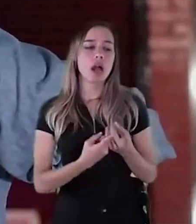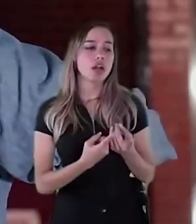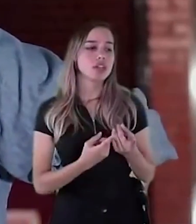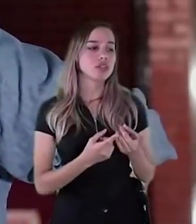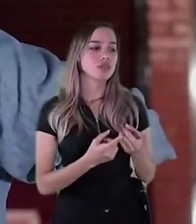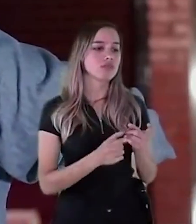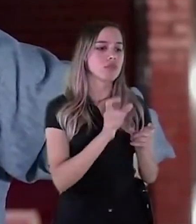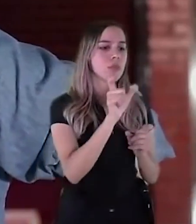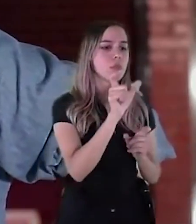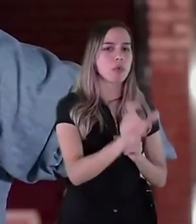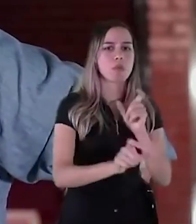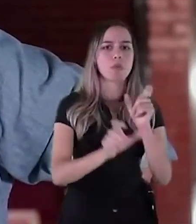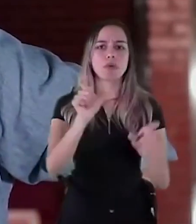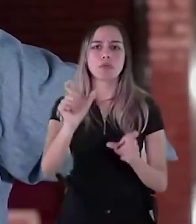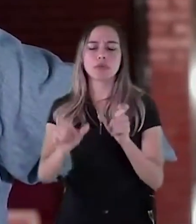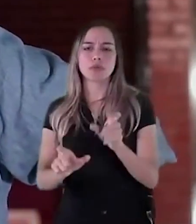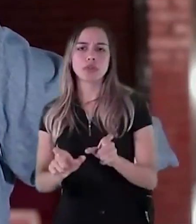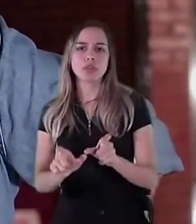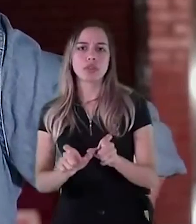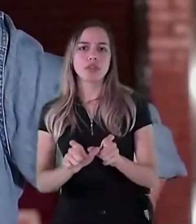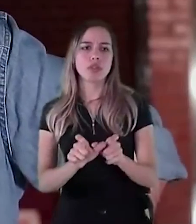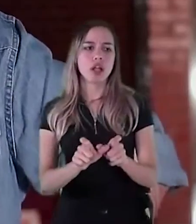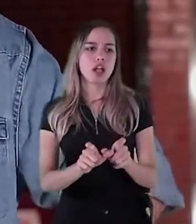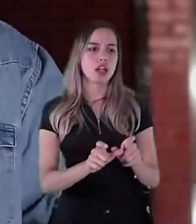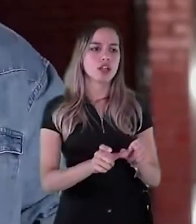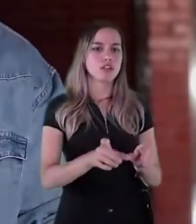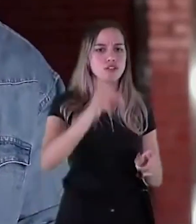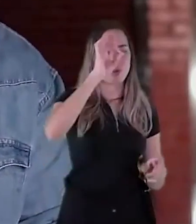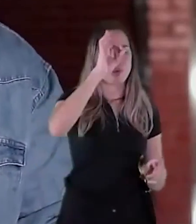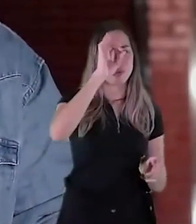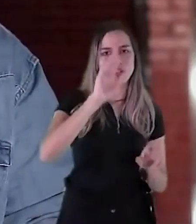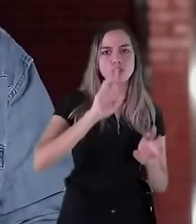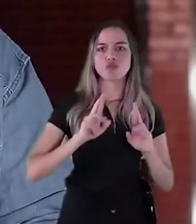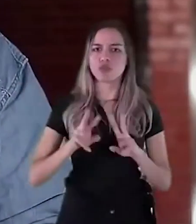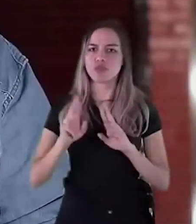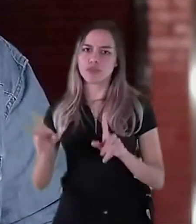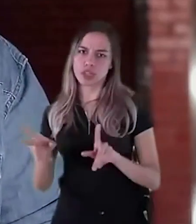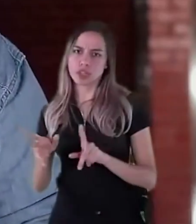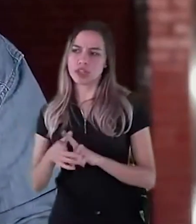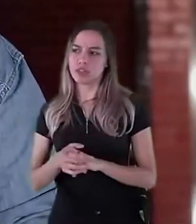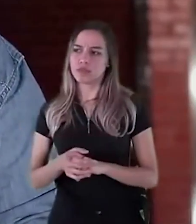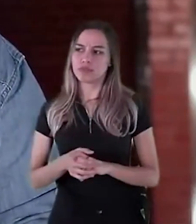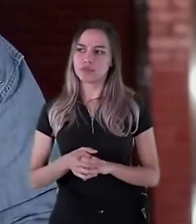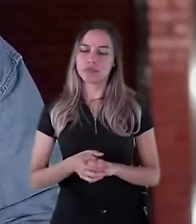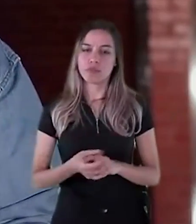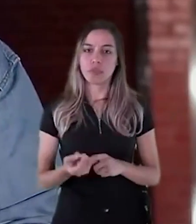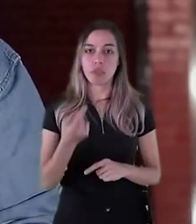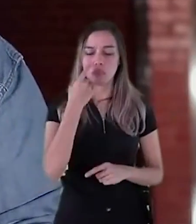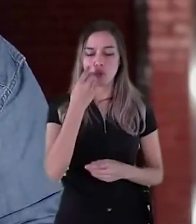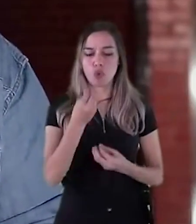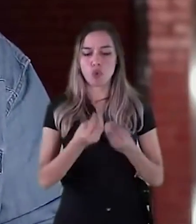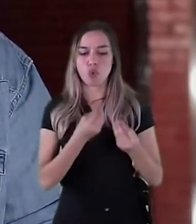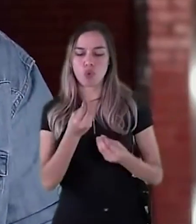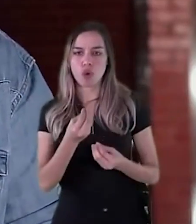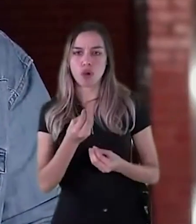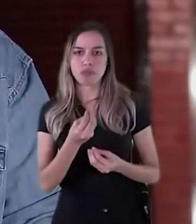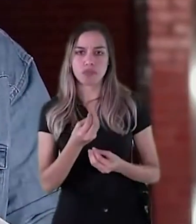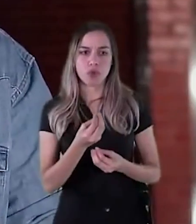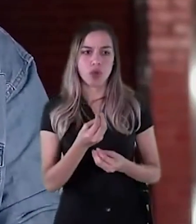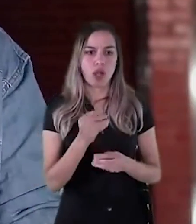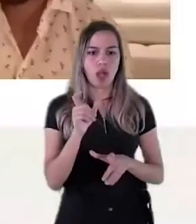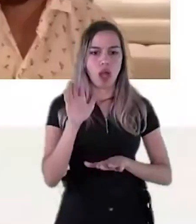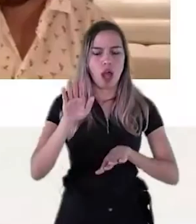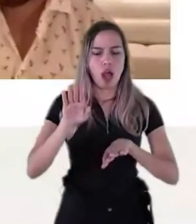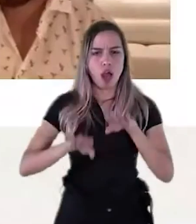com isso, né? Você imagina, Milton Atum escreve à mão até hoje, né?